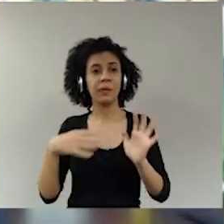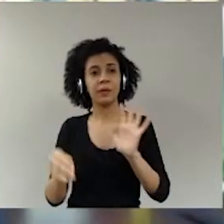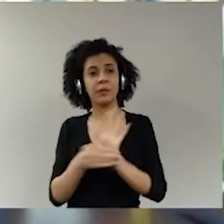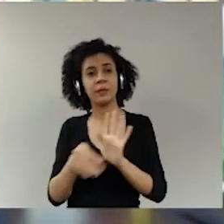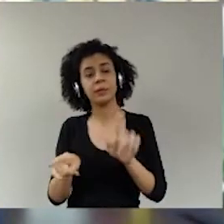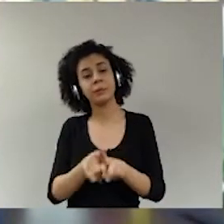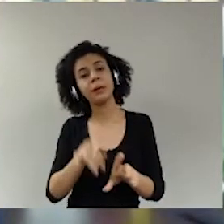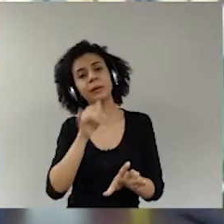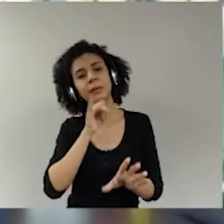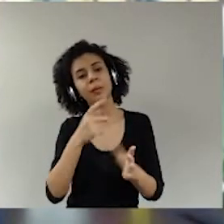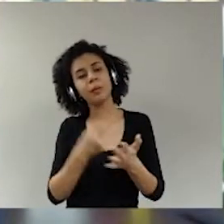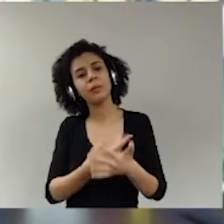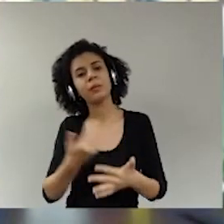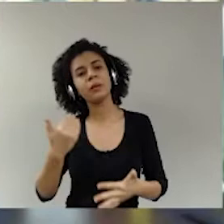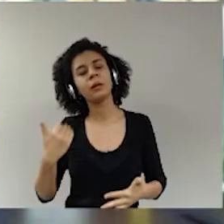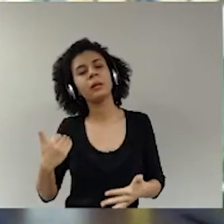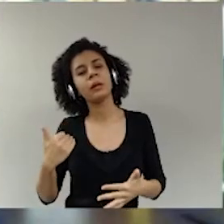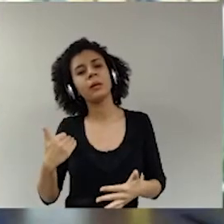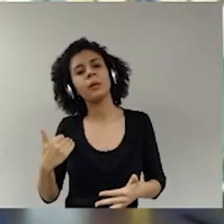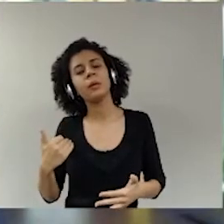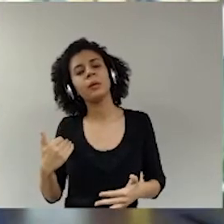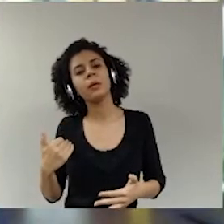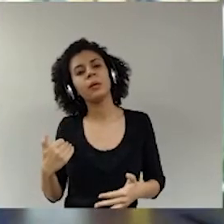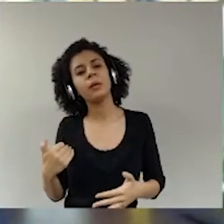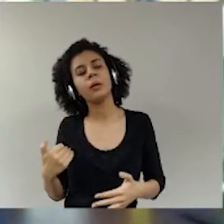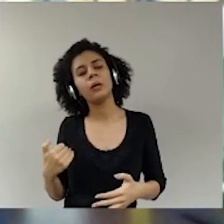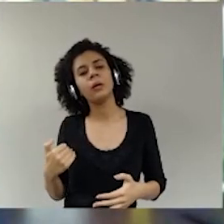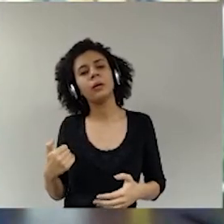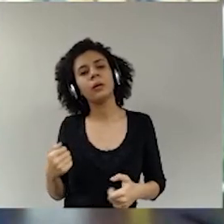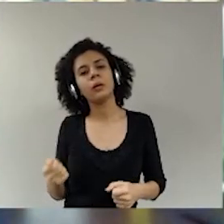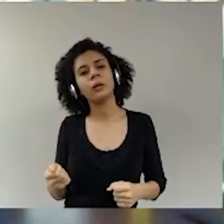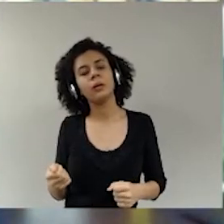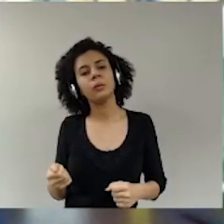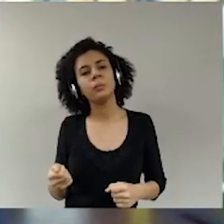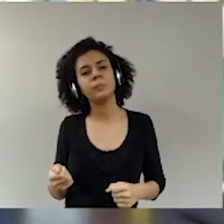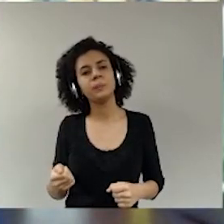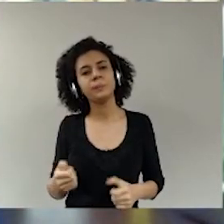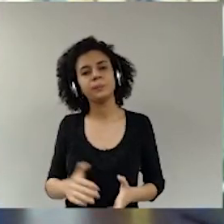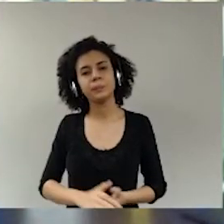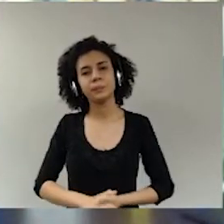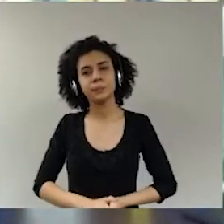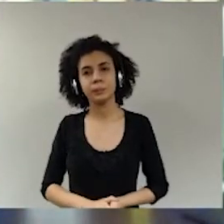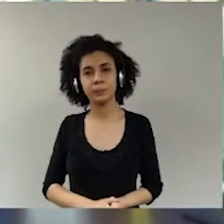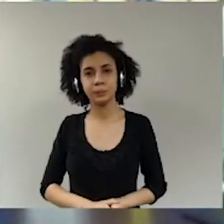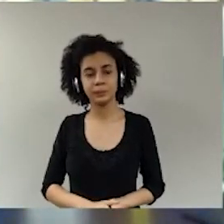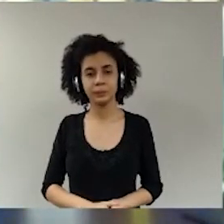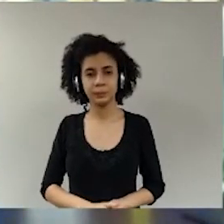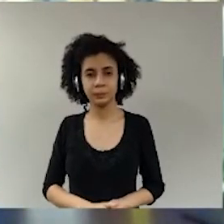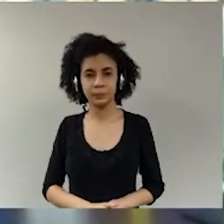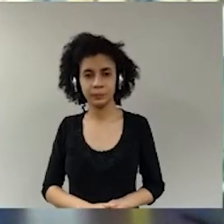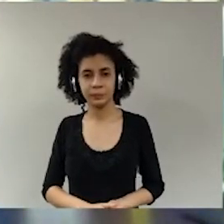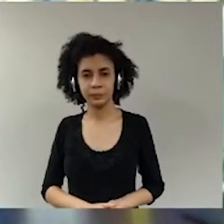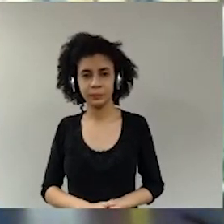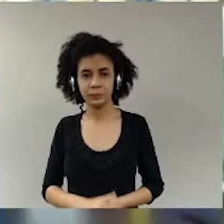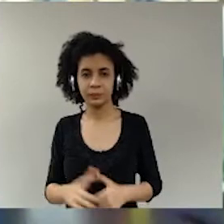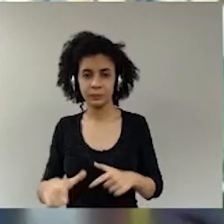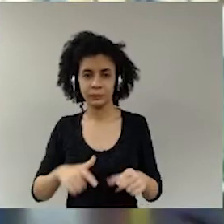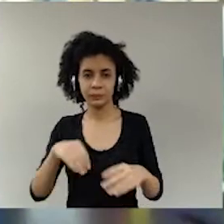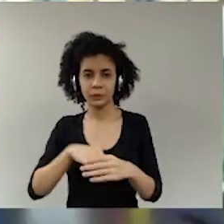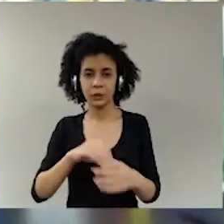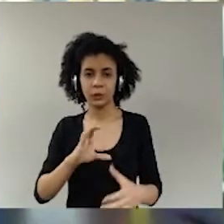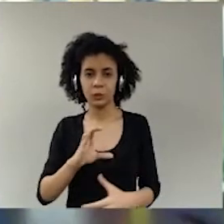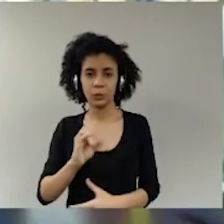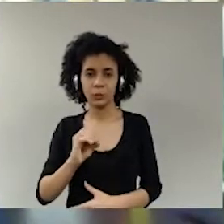registrado, por exemplo, em algumas oportunidades que ficaram ressaltadas como atuação do Conselho